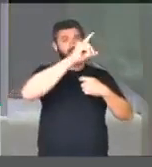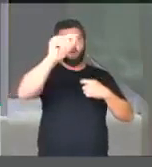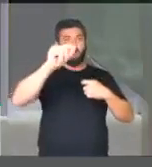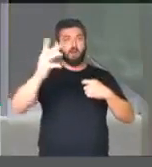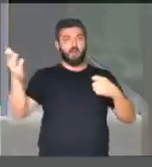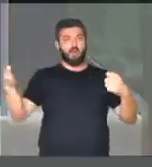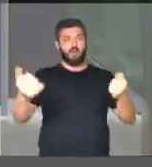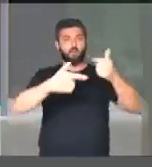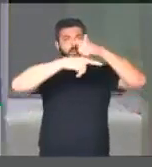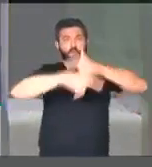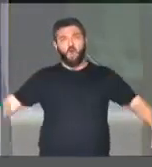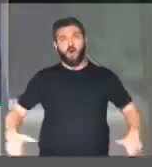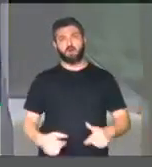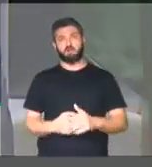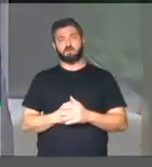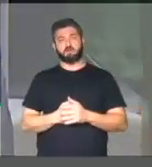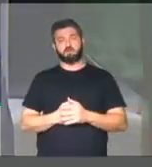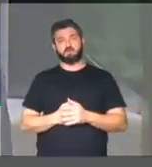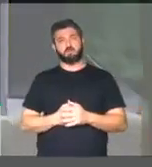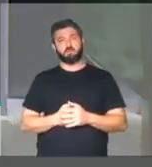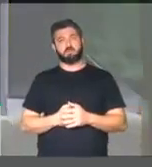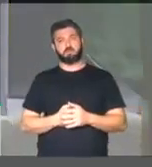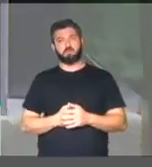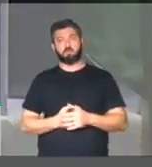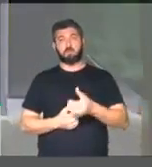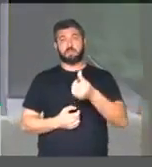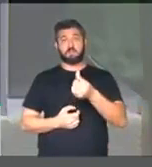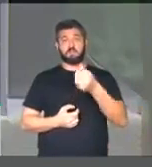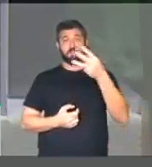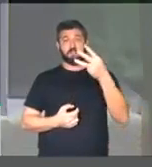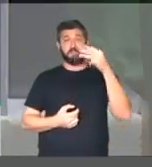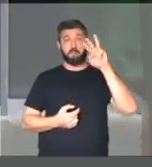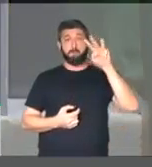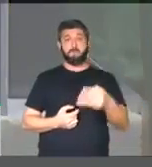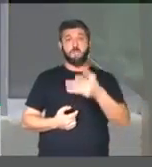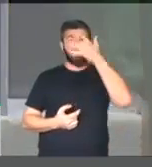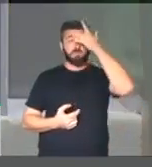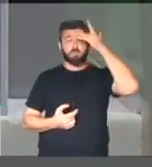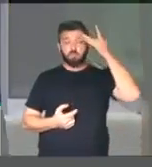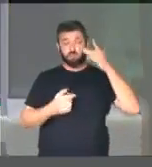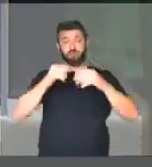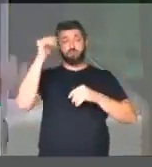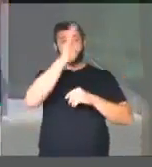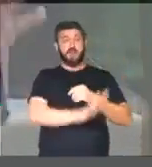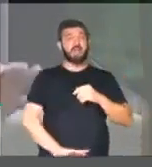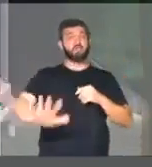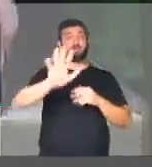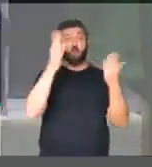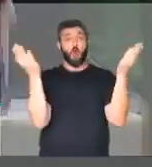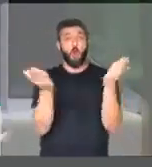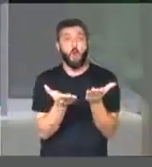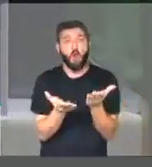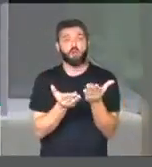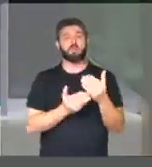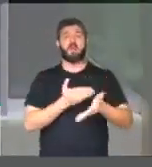para outra, fiquem sem atendimento. 63 milhões de brasileiros e brasileiras hoje